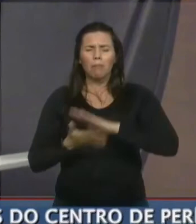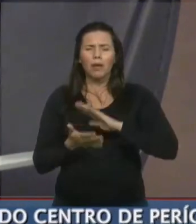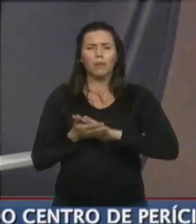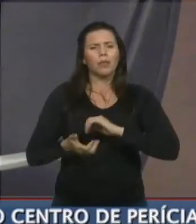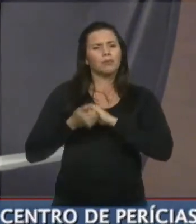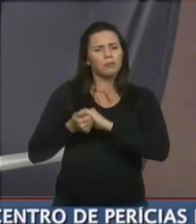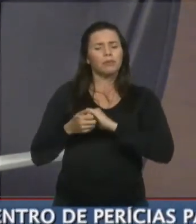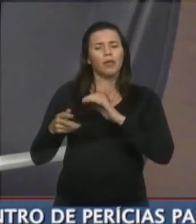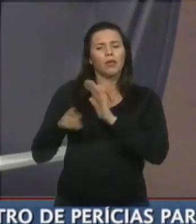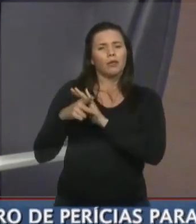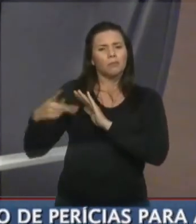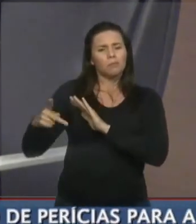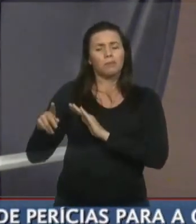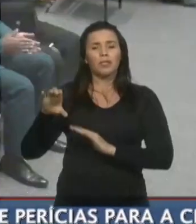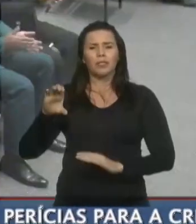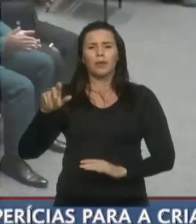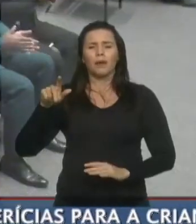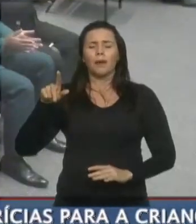deferir a questão de ordem.